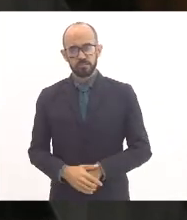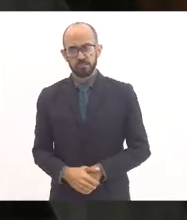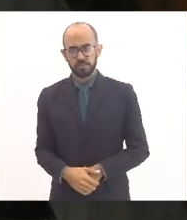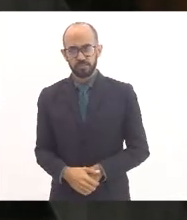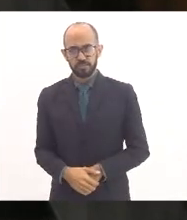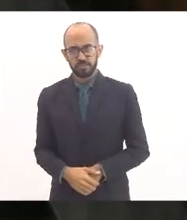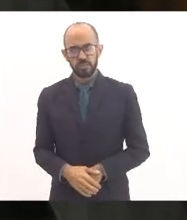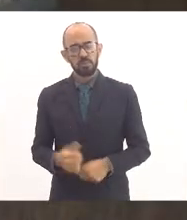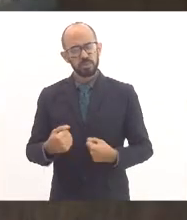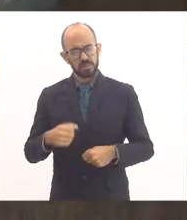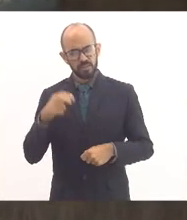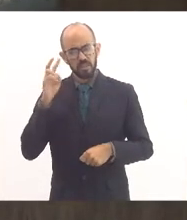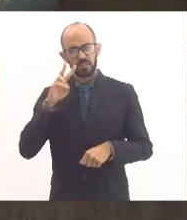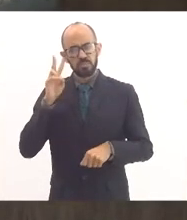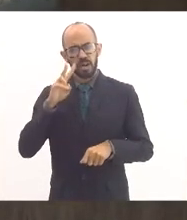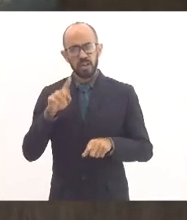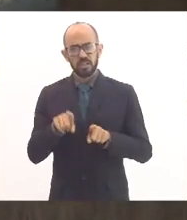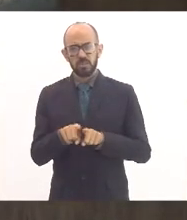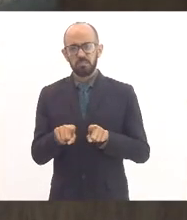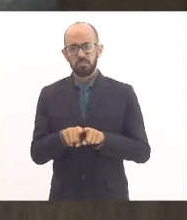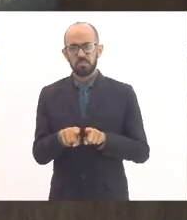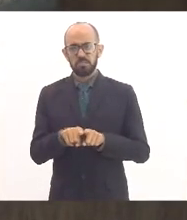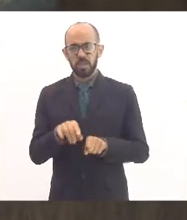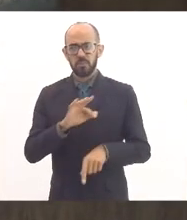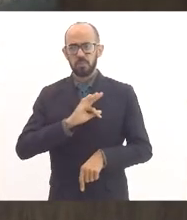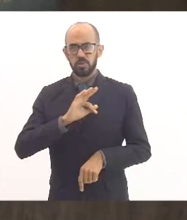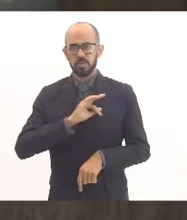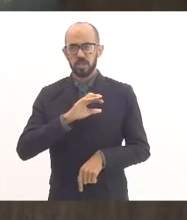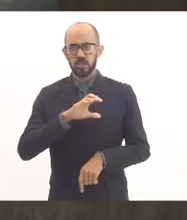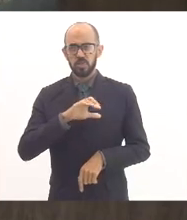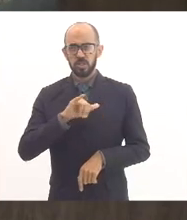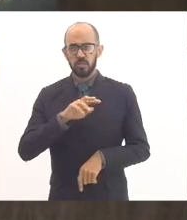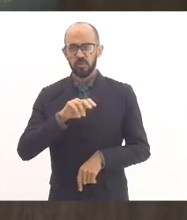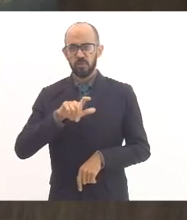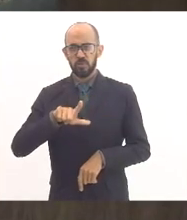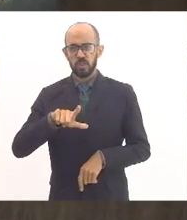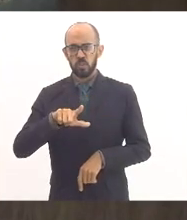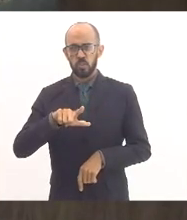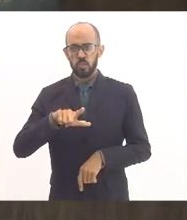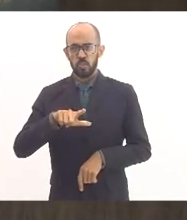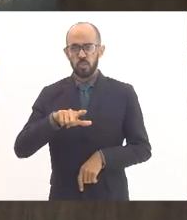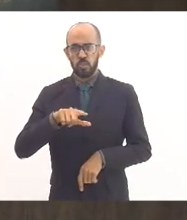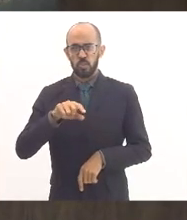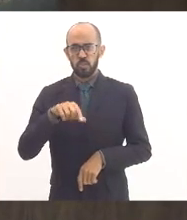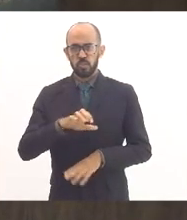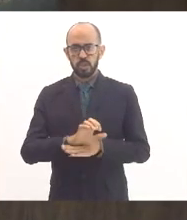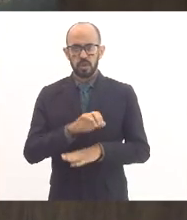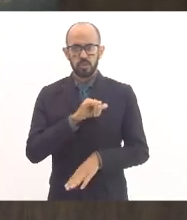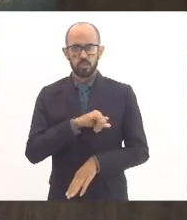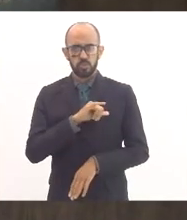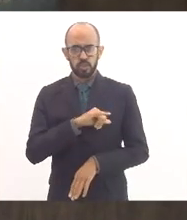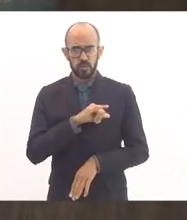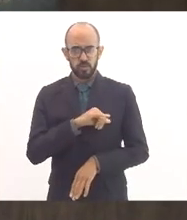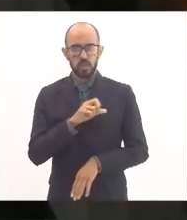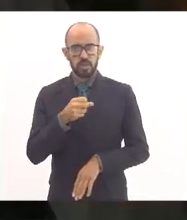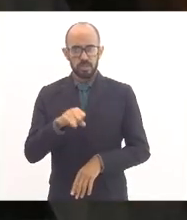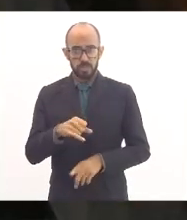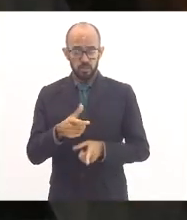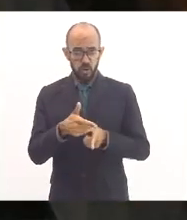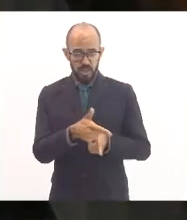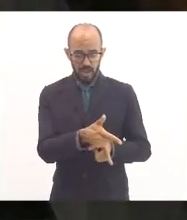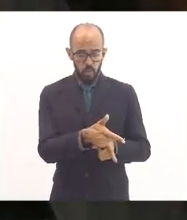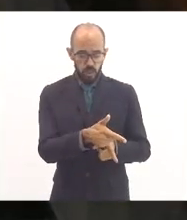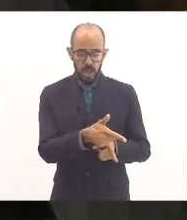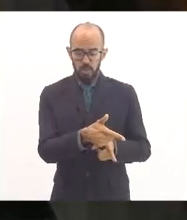E aí aqui se lembrar de um policial civil um policial no estado do Rio de Janeiro se for assaltado